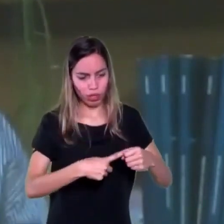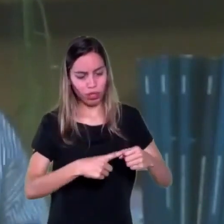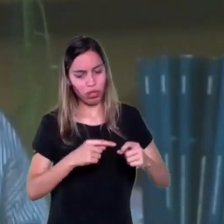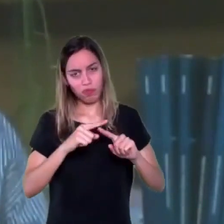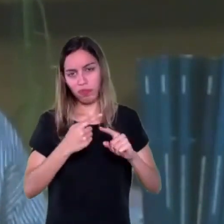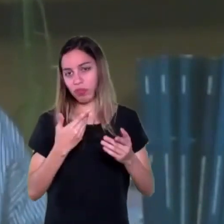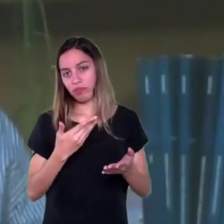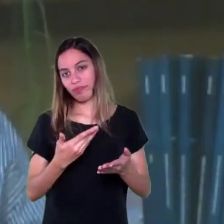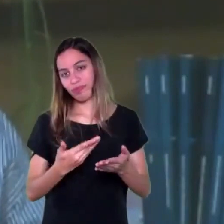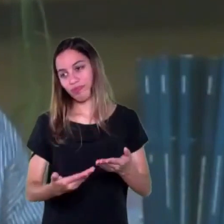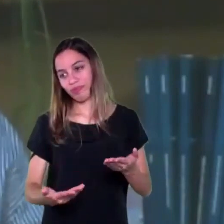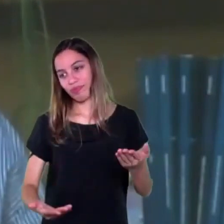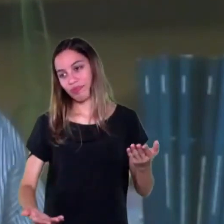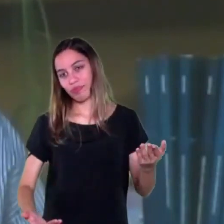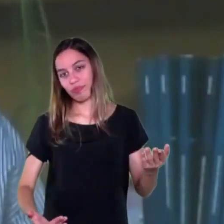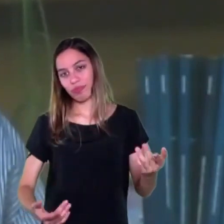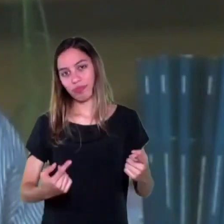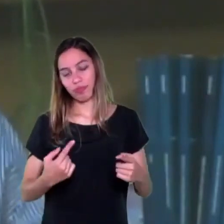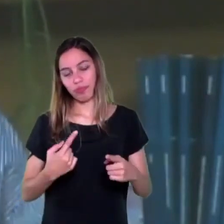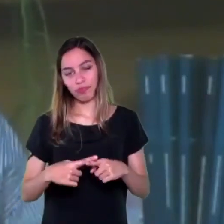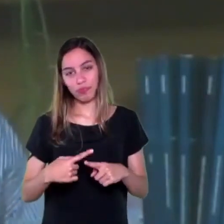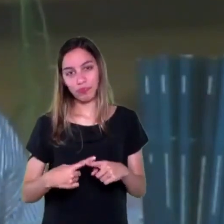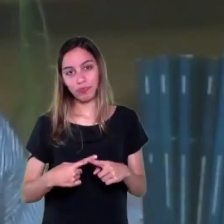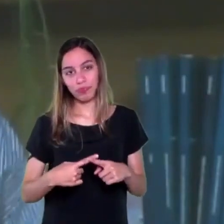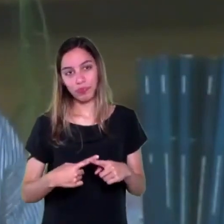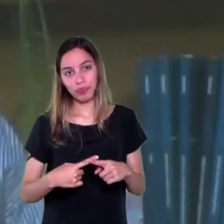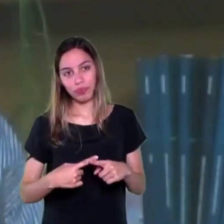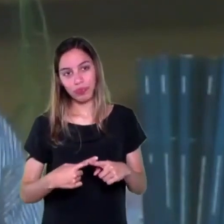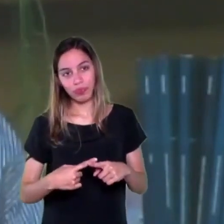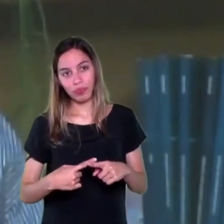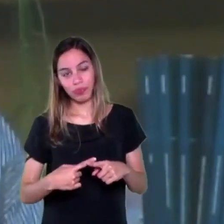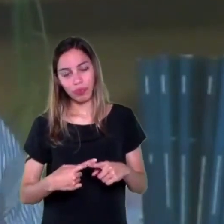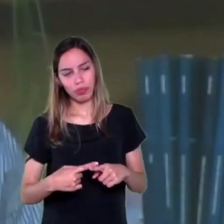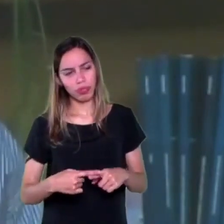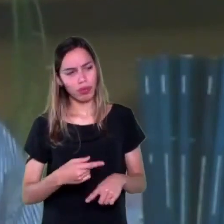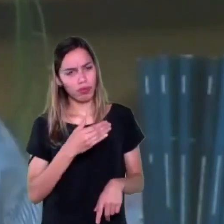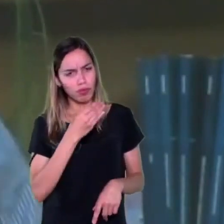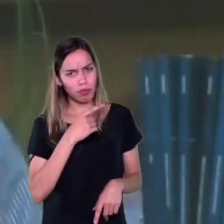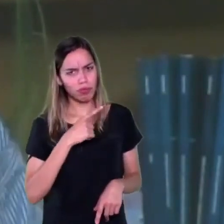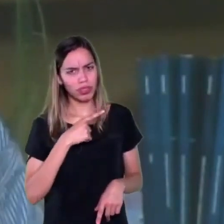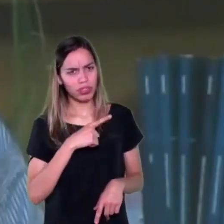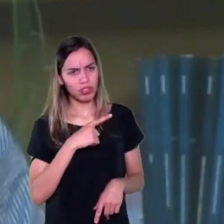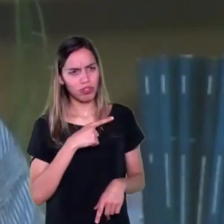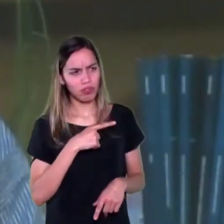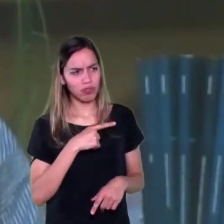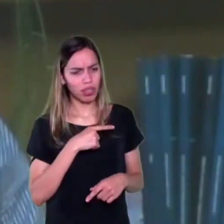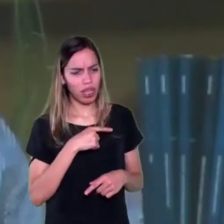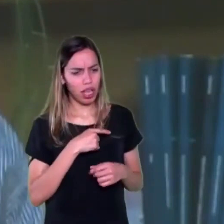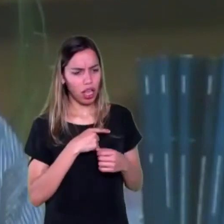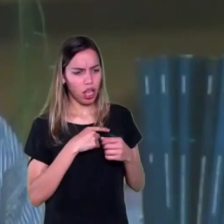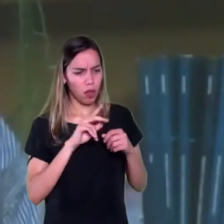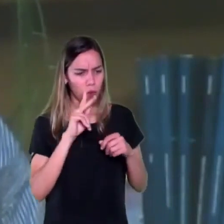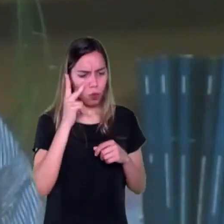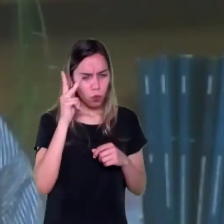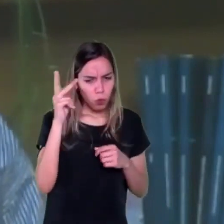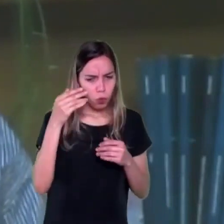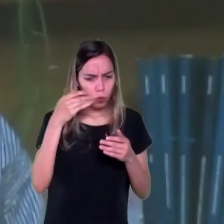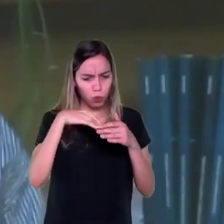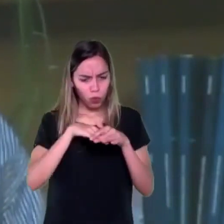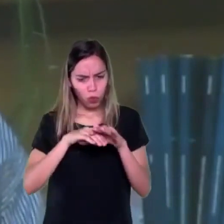porque muito dos guardados dele e muito do resgate histórico do Marco